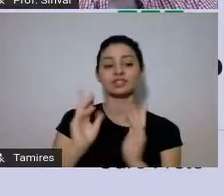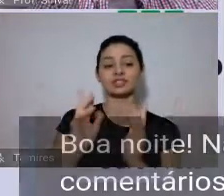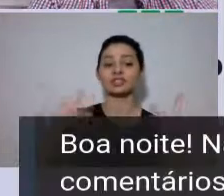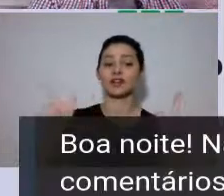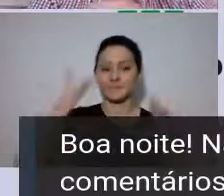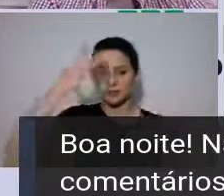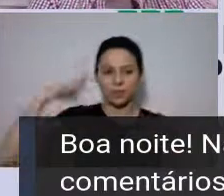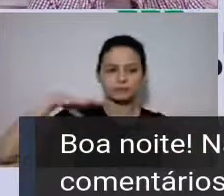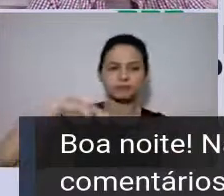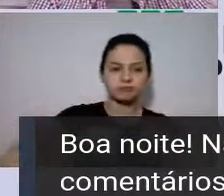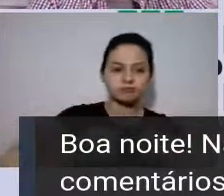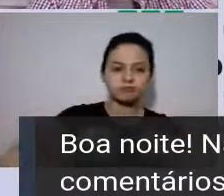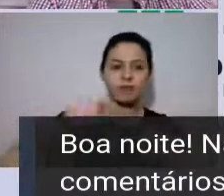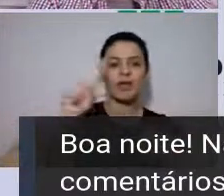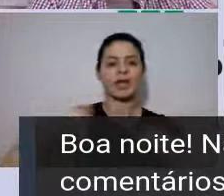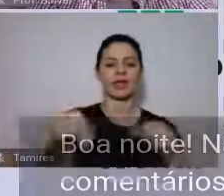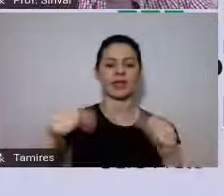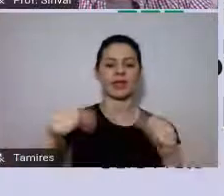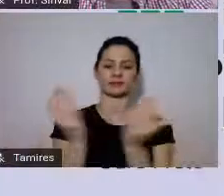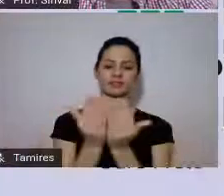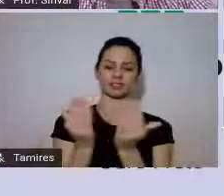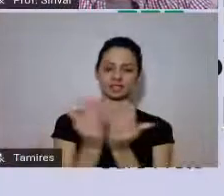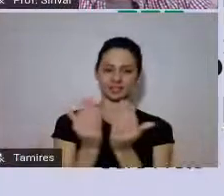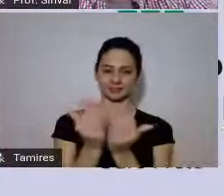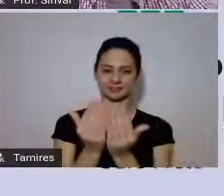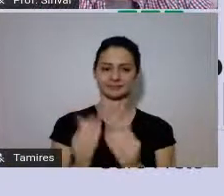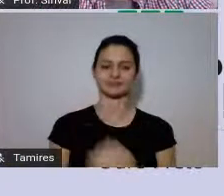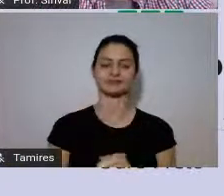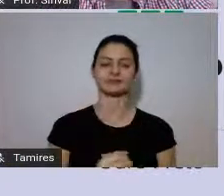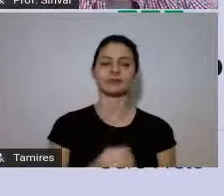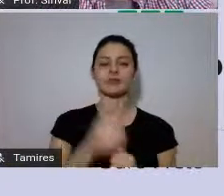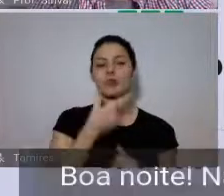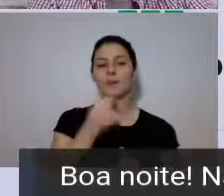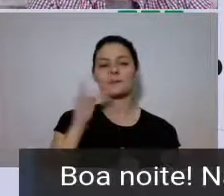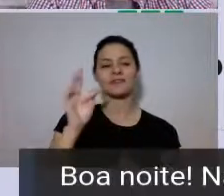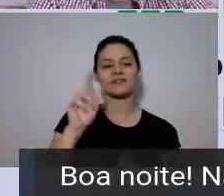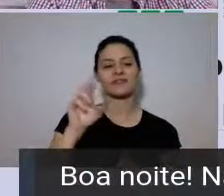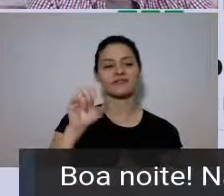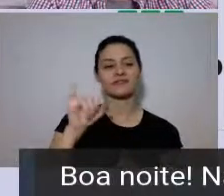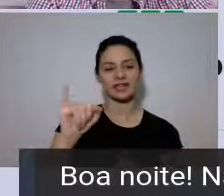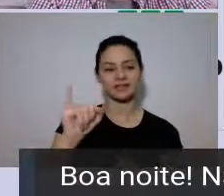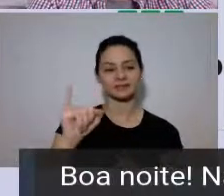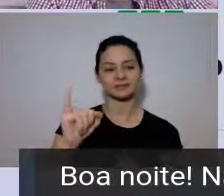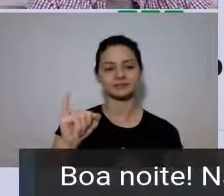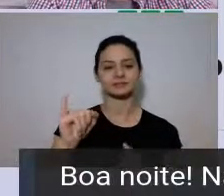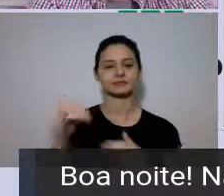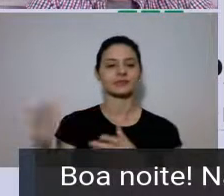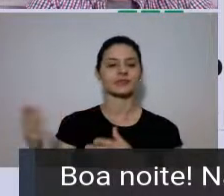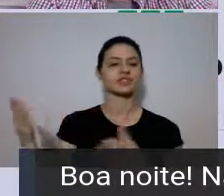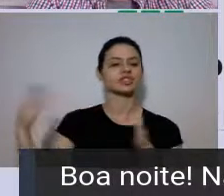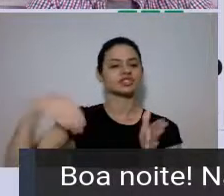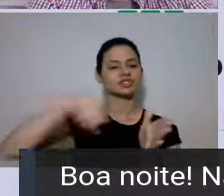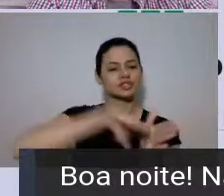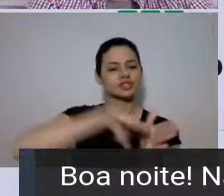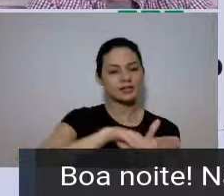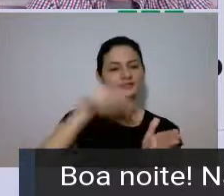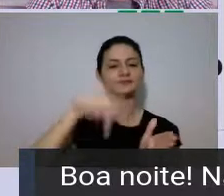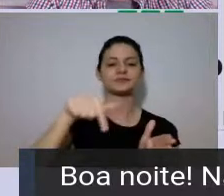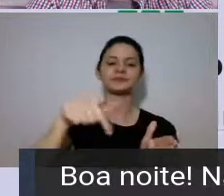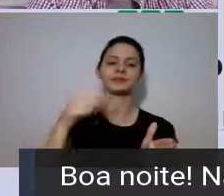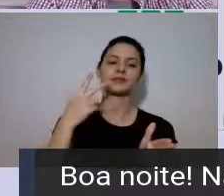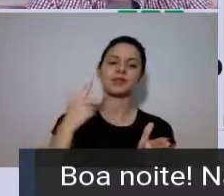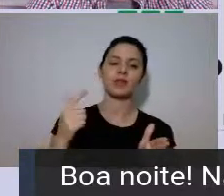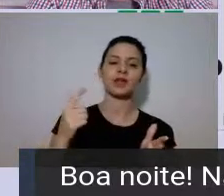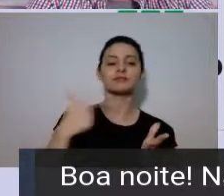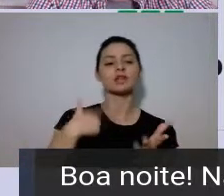são protestantes. E o Frei Calado, quando ele chega ao Recife, ele vai ser recebido por Nassau com um